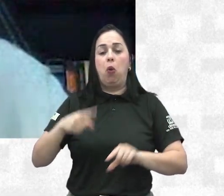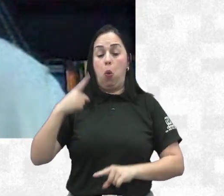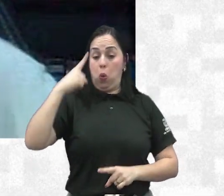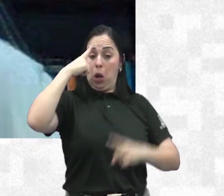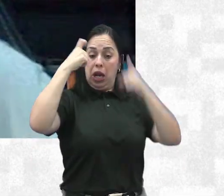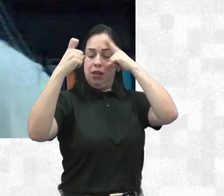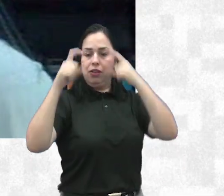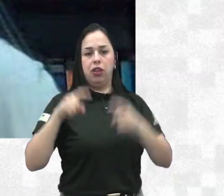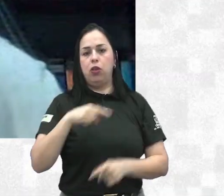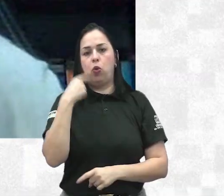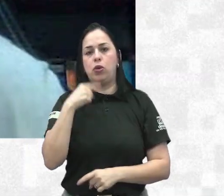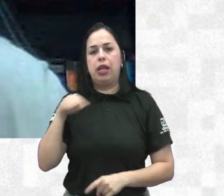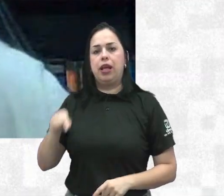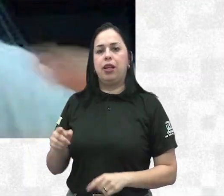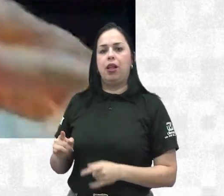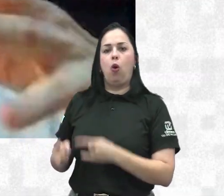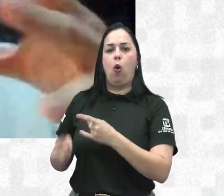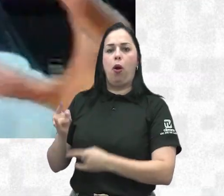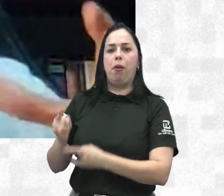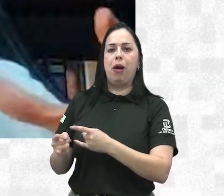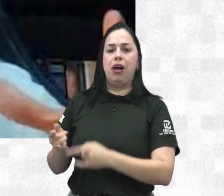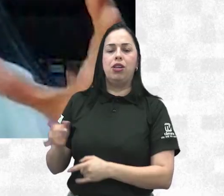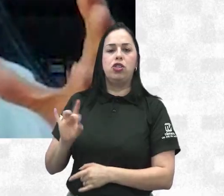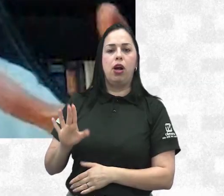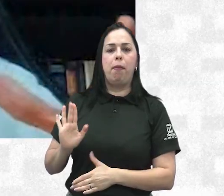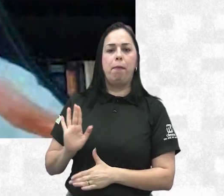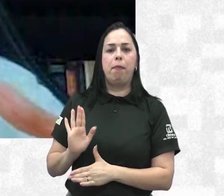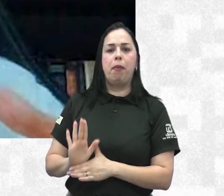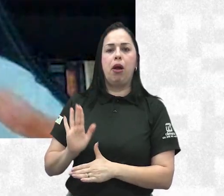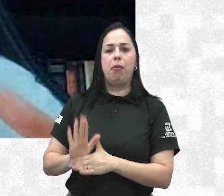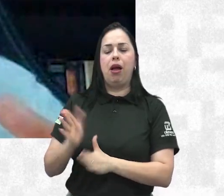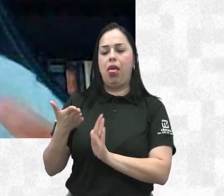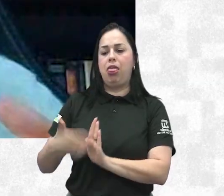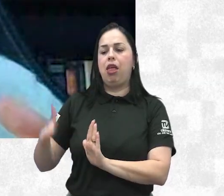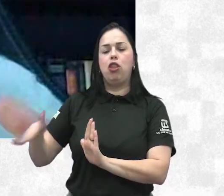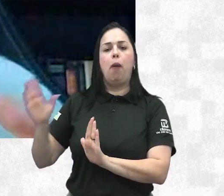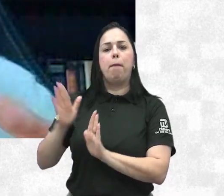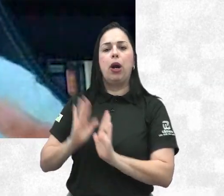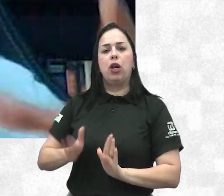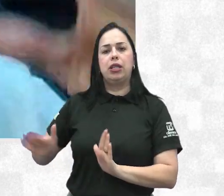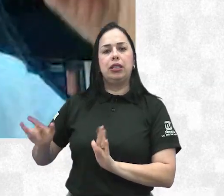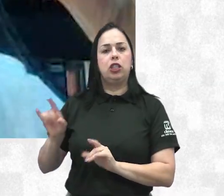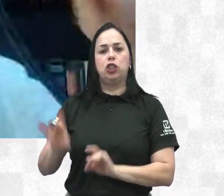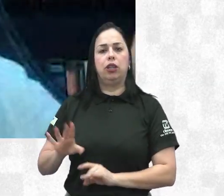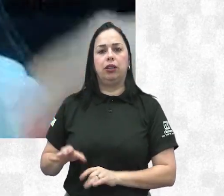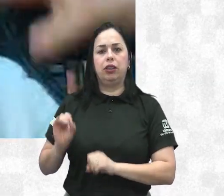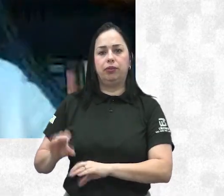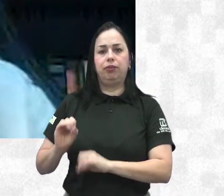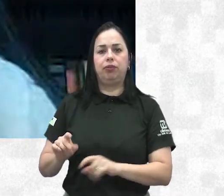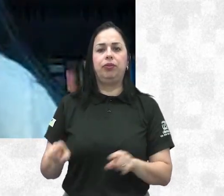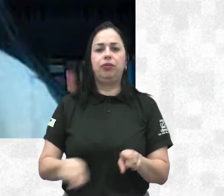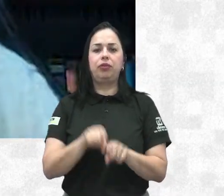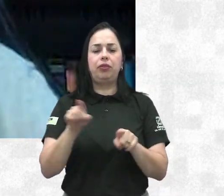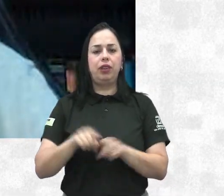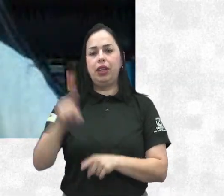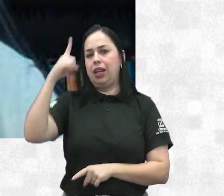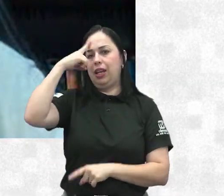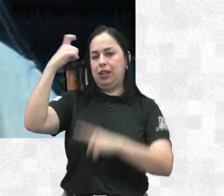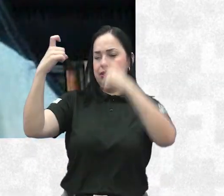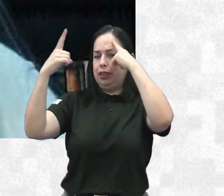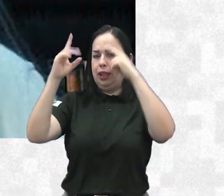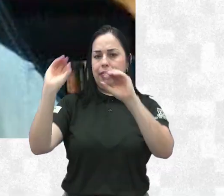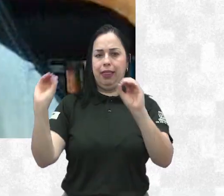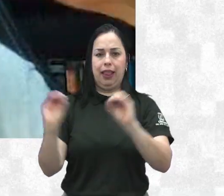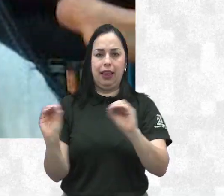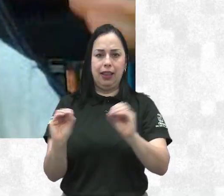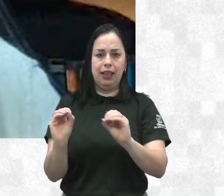criatividade, porque os robôs não colaboram a não ser em problemas operacionais, e menos ainda tem